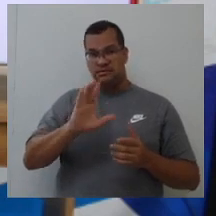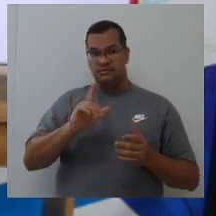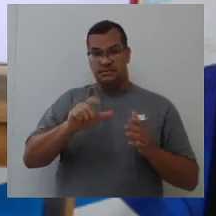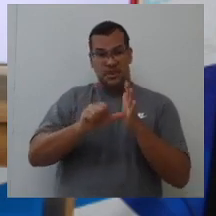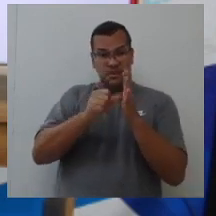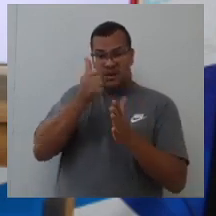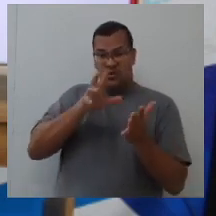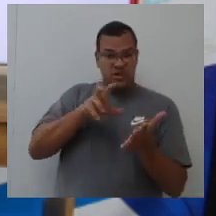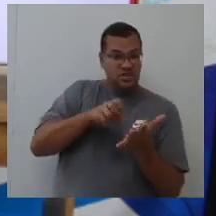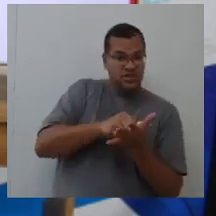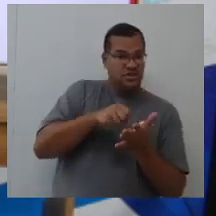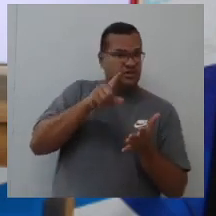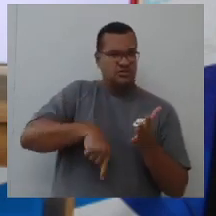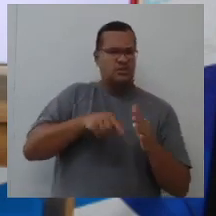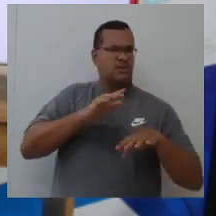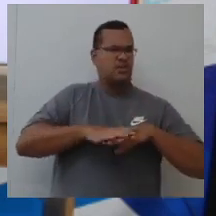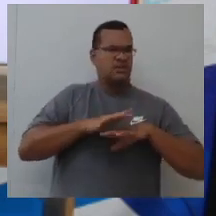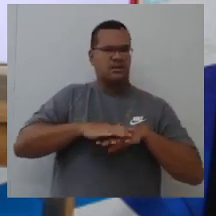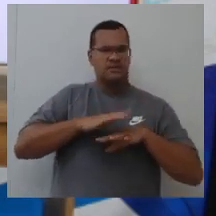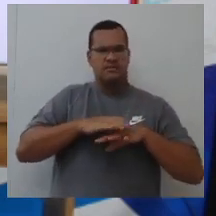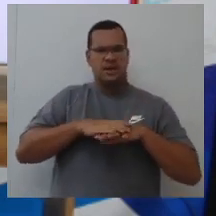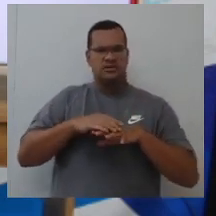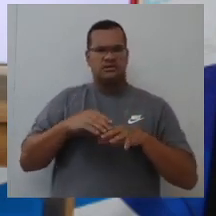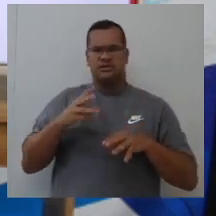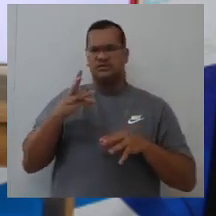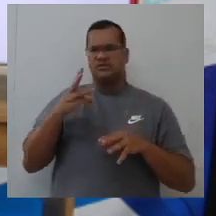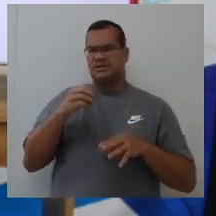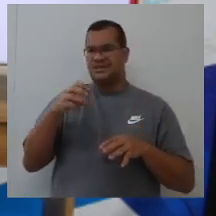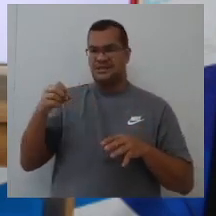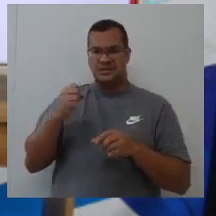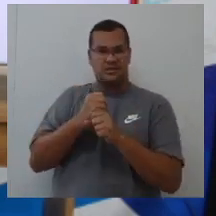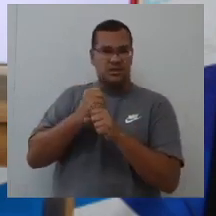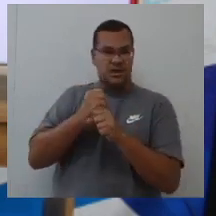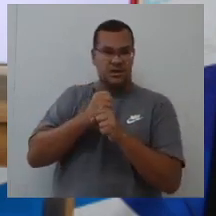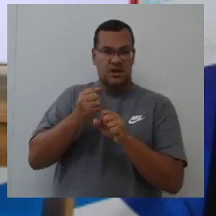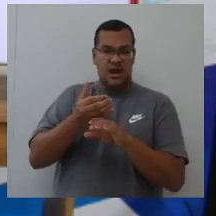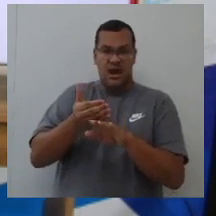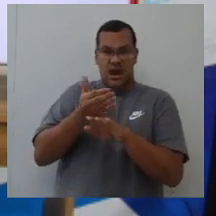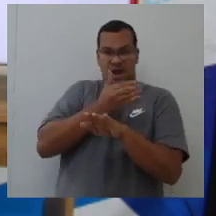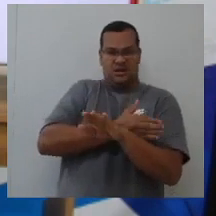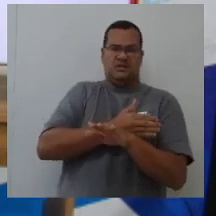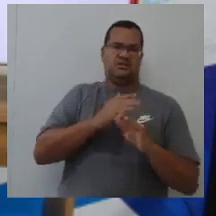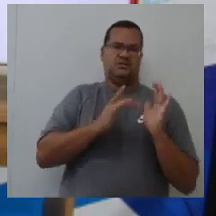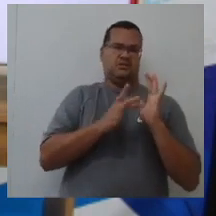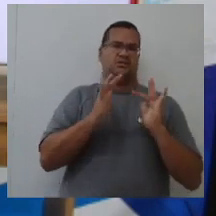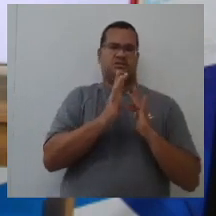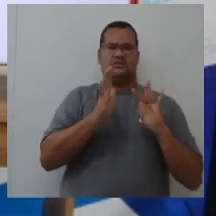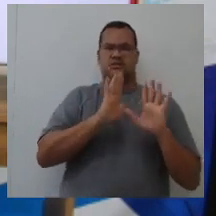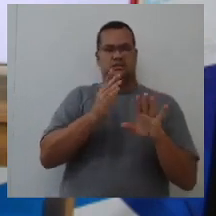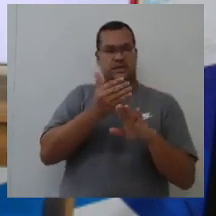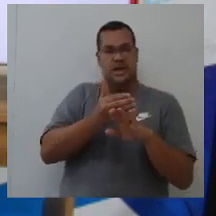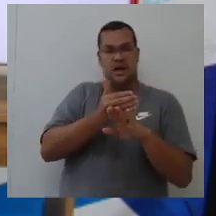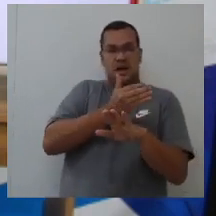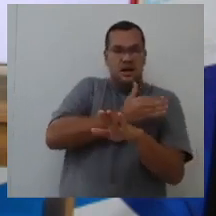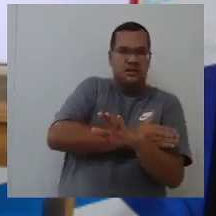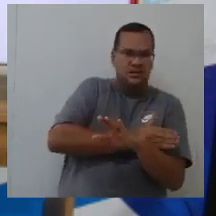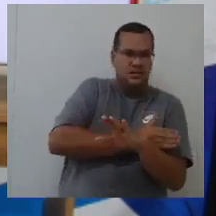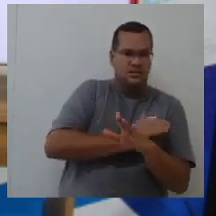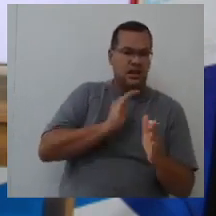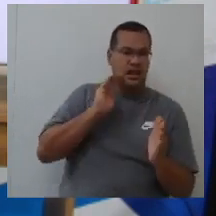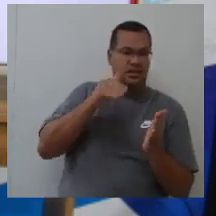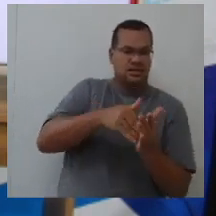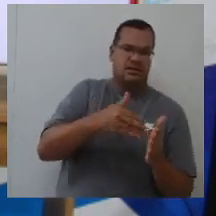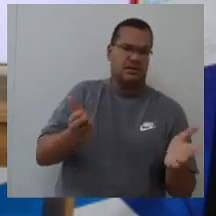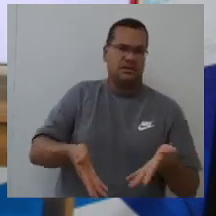registro matemático que ficou preservado uns 300 anos antes de Cristo até agora. Então, nesse livro